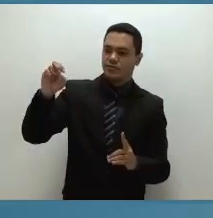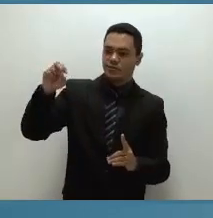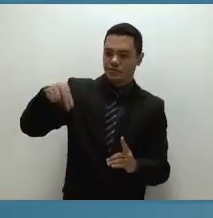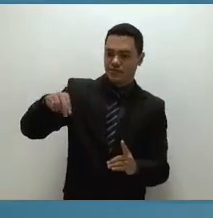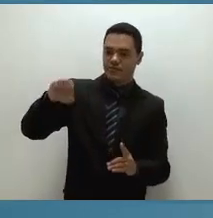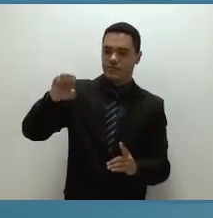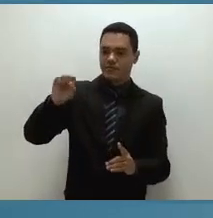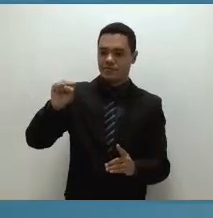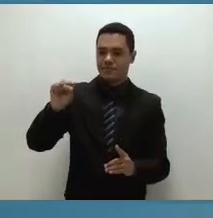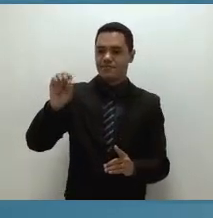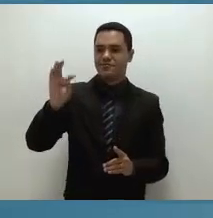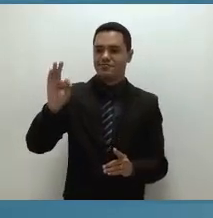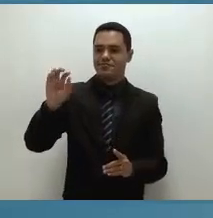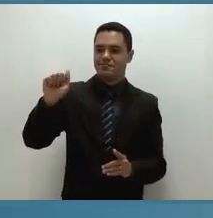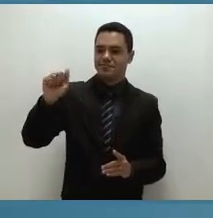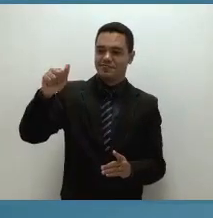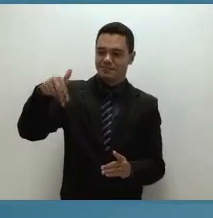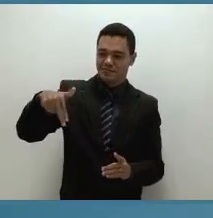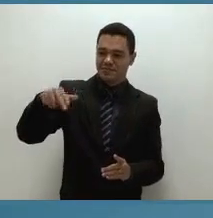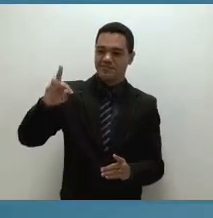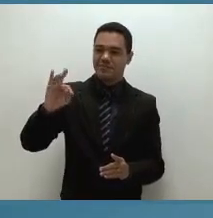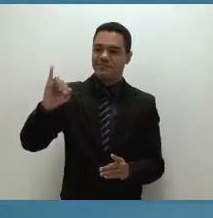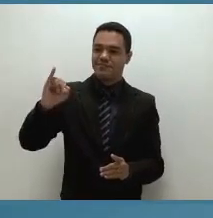Tá certo, desembargador. Eu respeito.